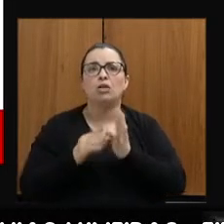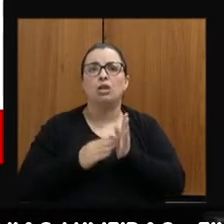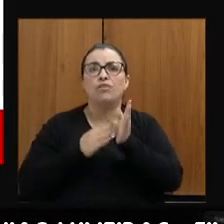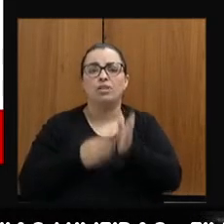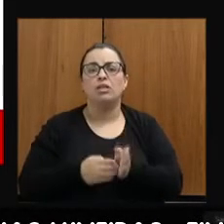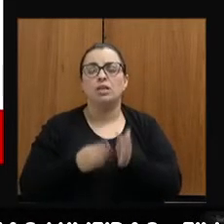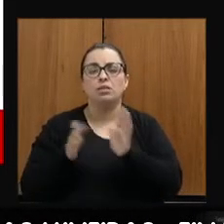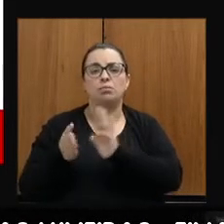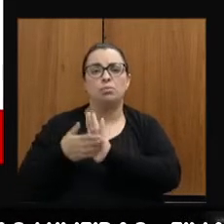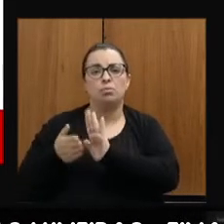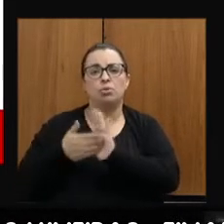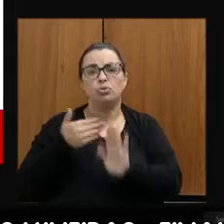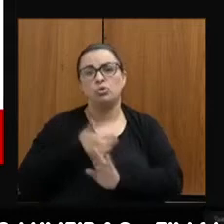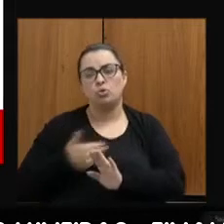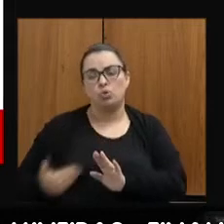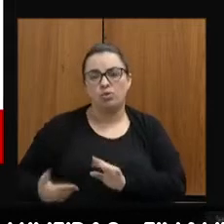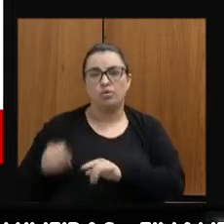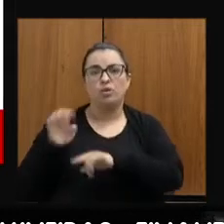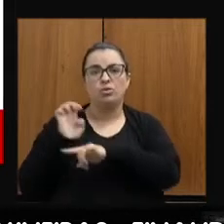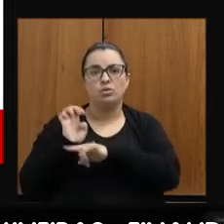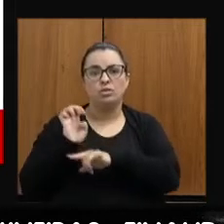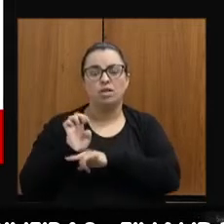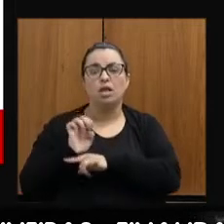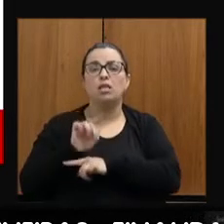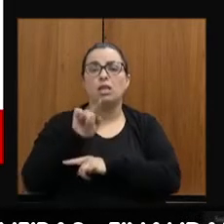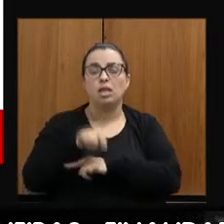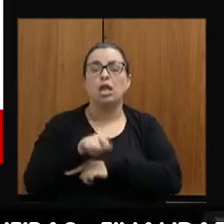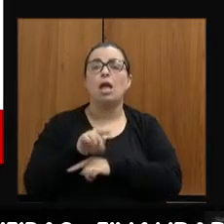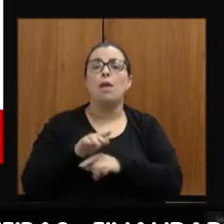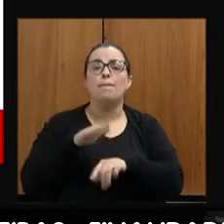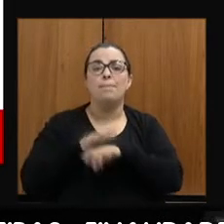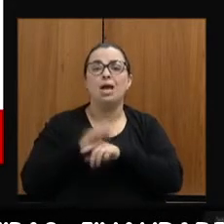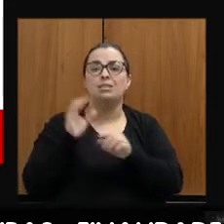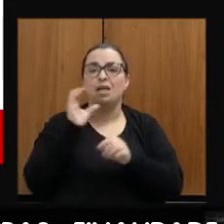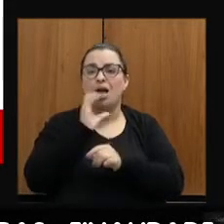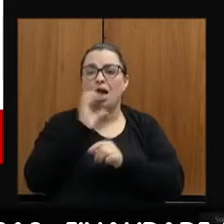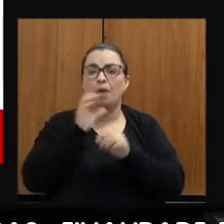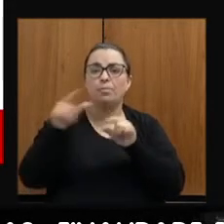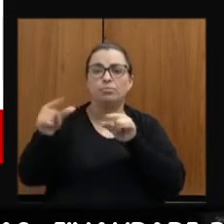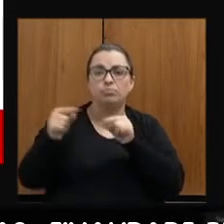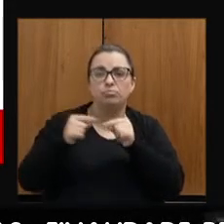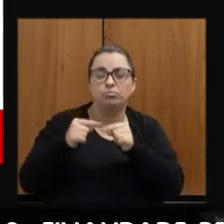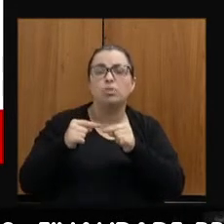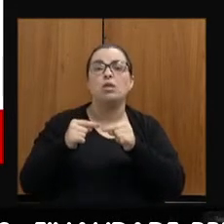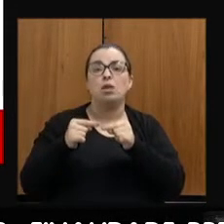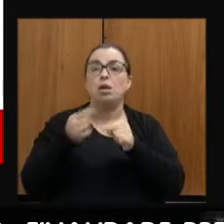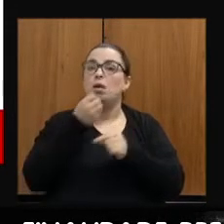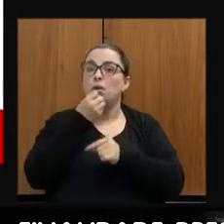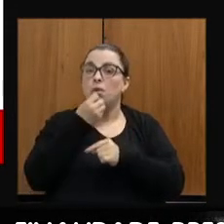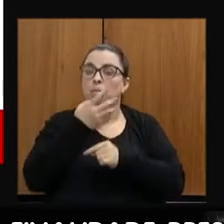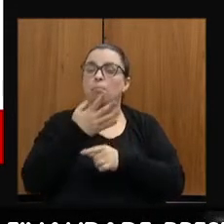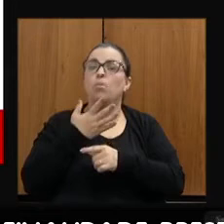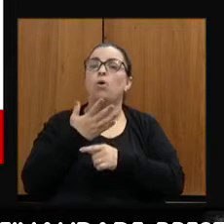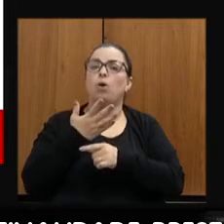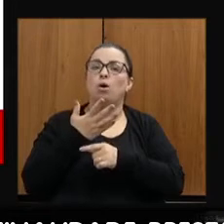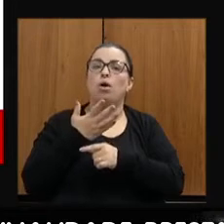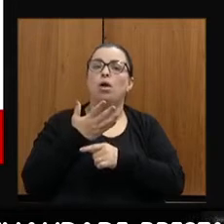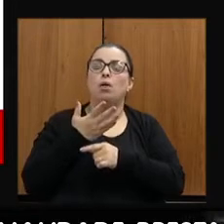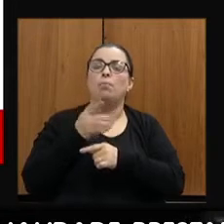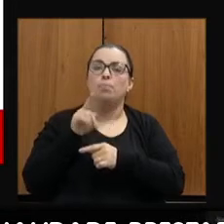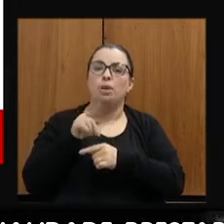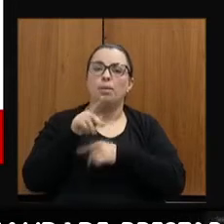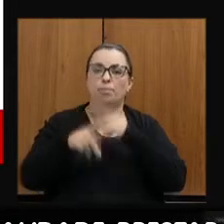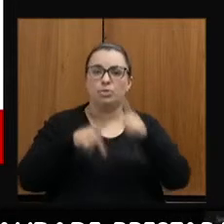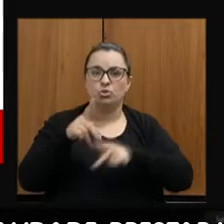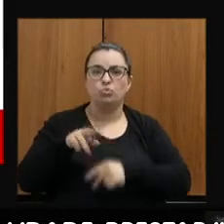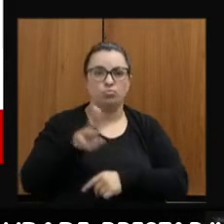Governo do Estado seu traçado mais curto mais conveniente para o usuário acesso facilitado